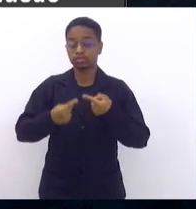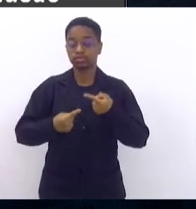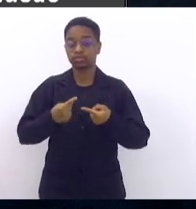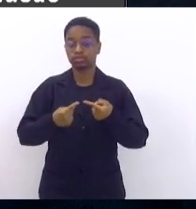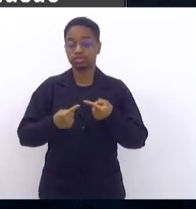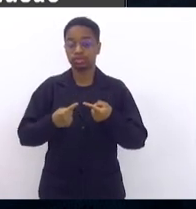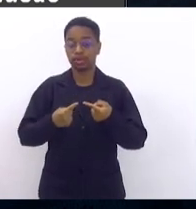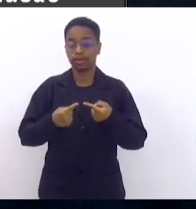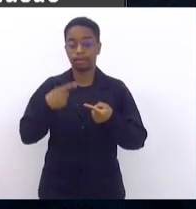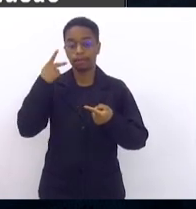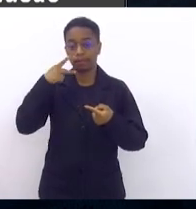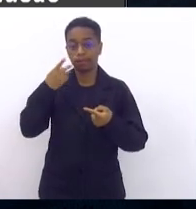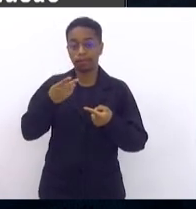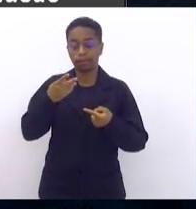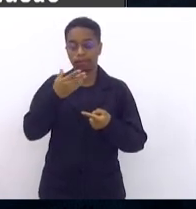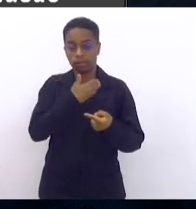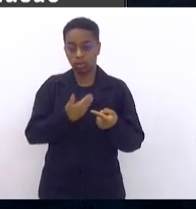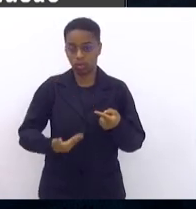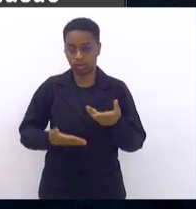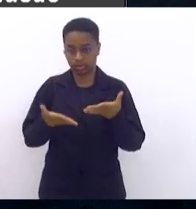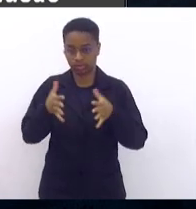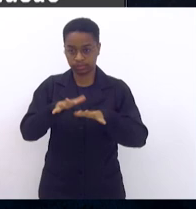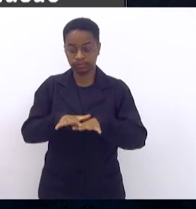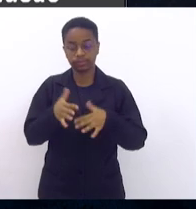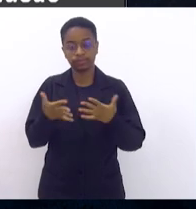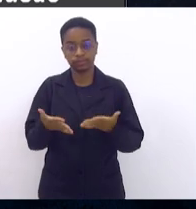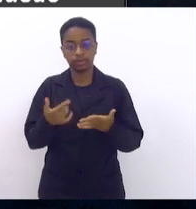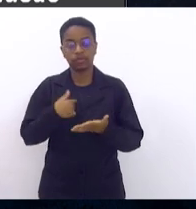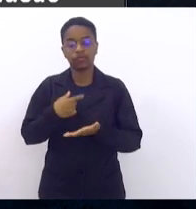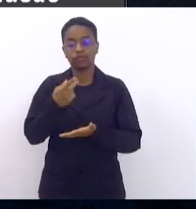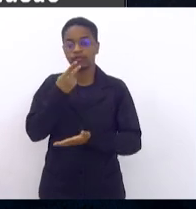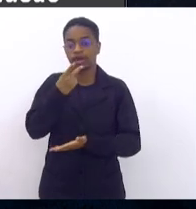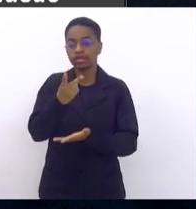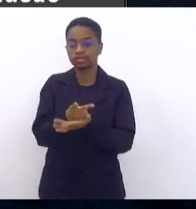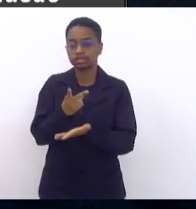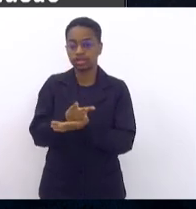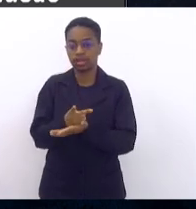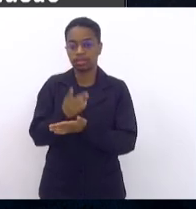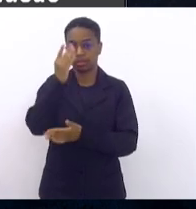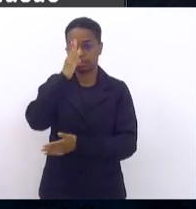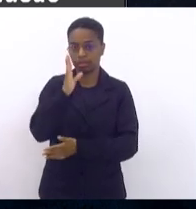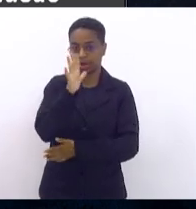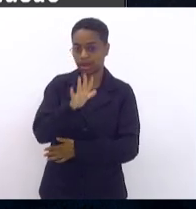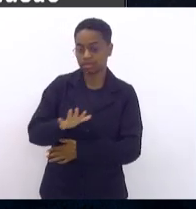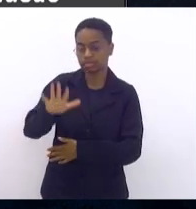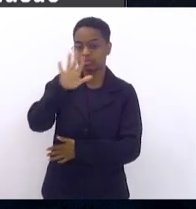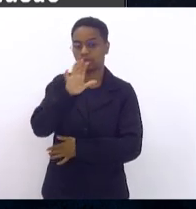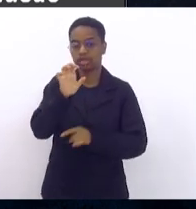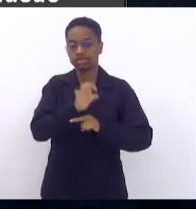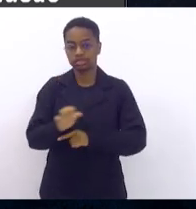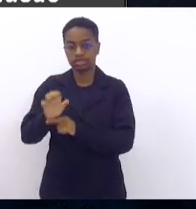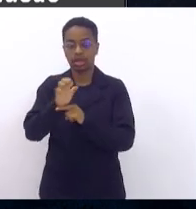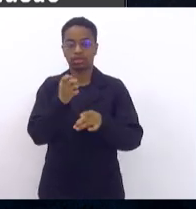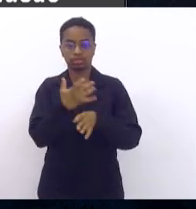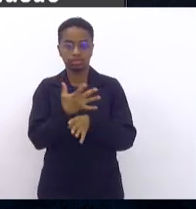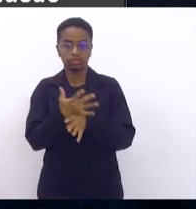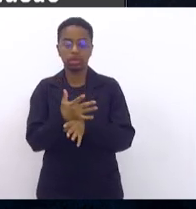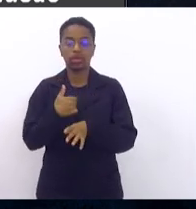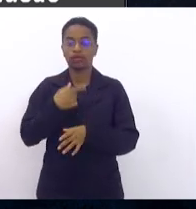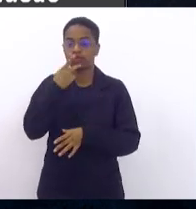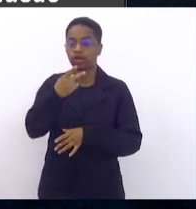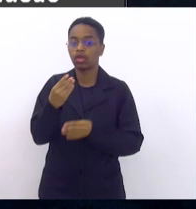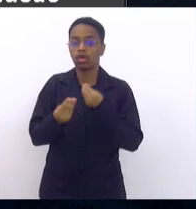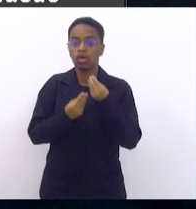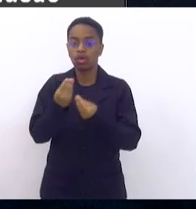inclusivas então eu tenho assim sempre falado a nível de Brasil a nível de estado de município como é